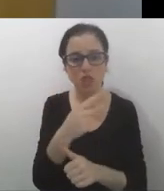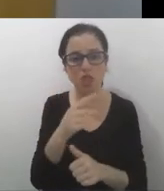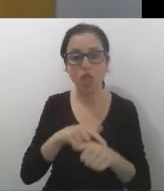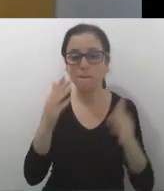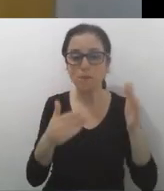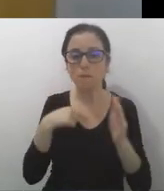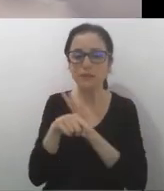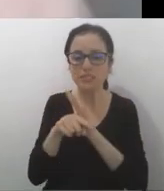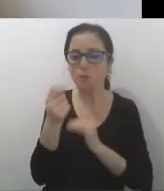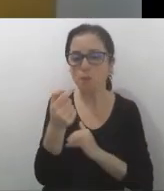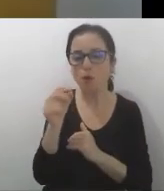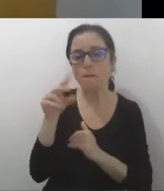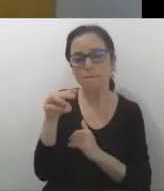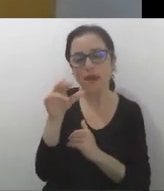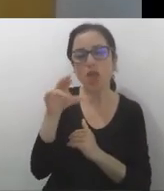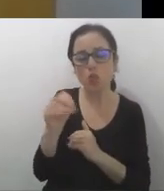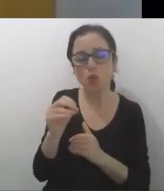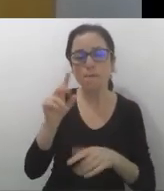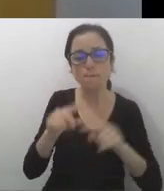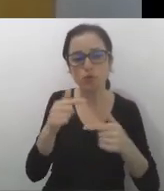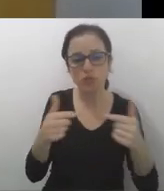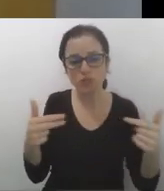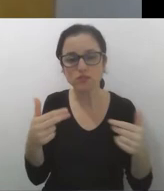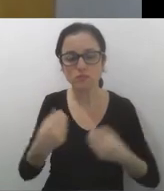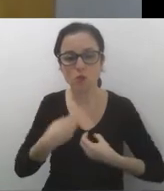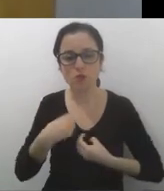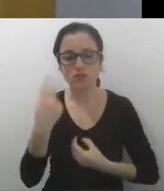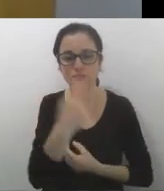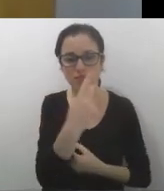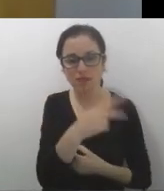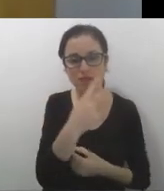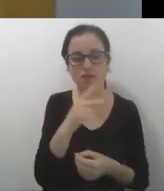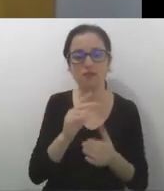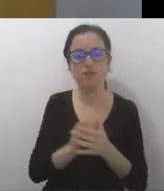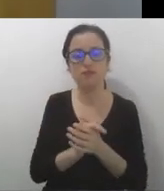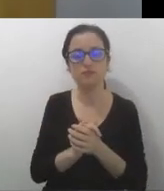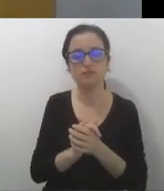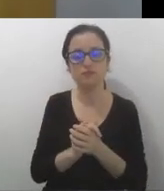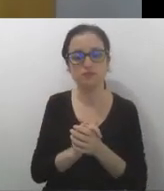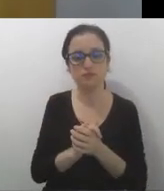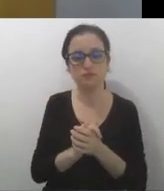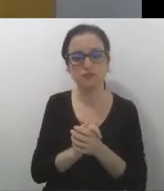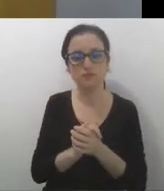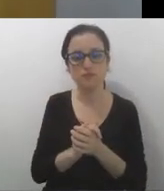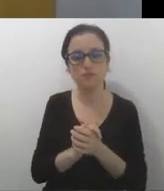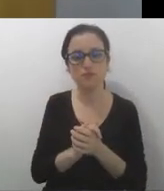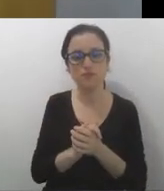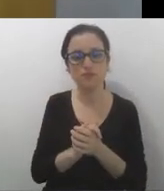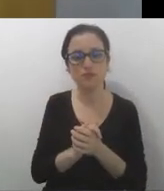muito atrás. Eu lembro que eu pesquisei um pouco o Mário Trejo e a produção de poesia dele, né?